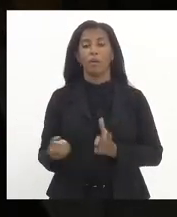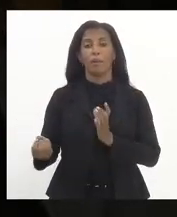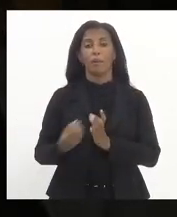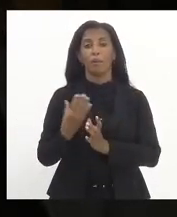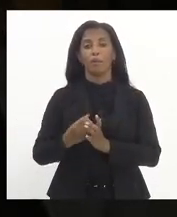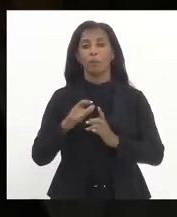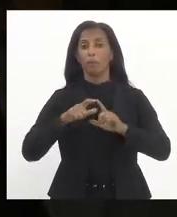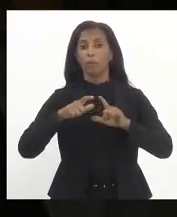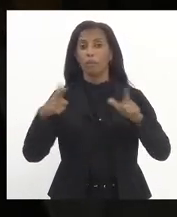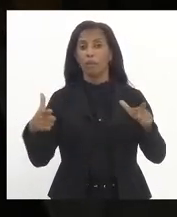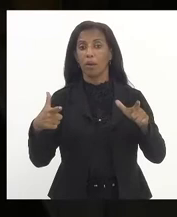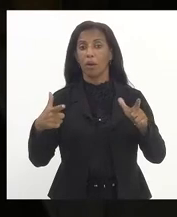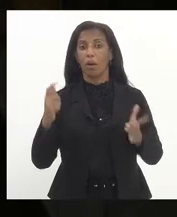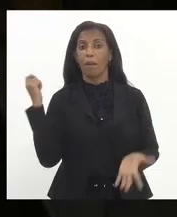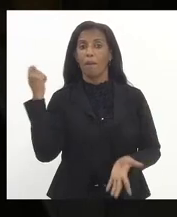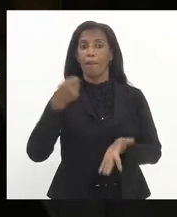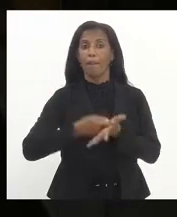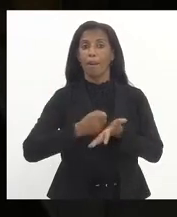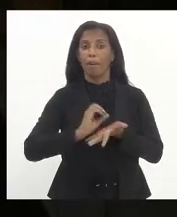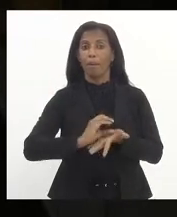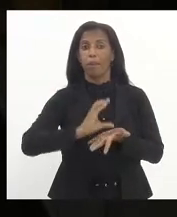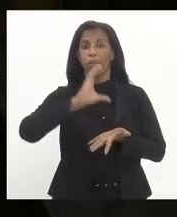Produção maior gera pagamento maior de participação especial.